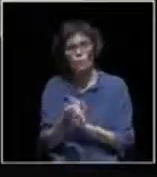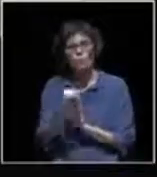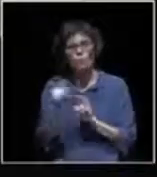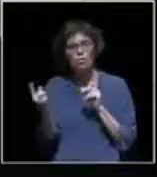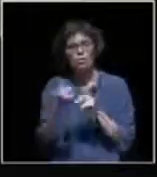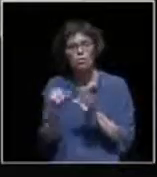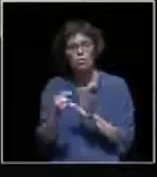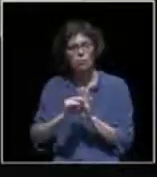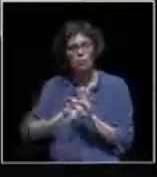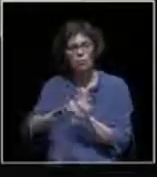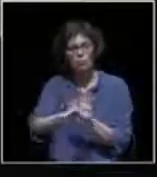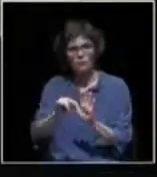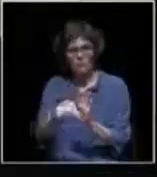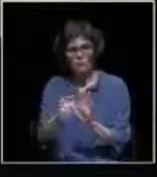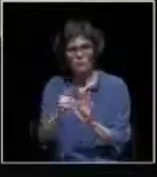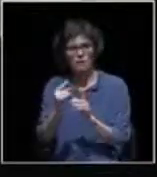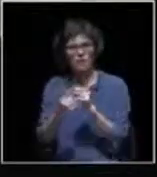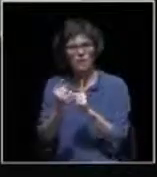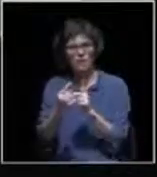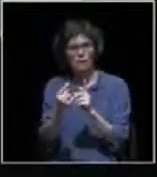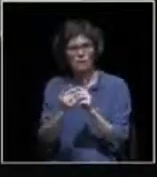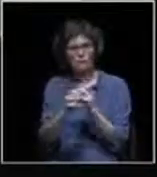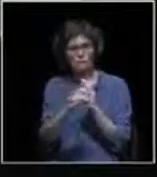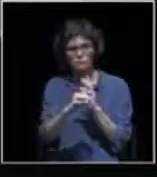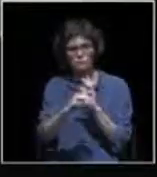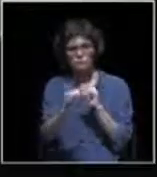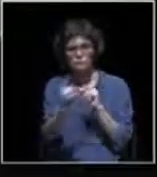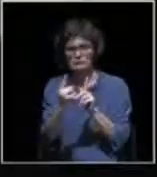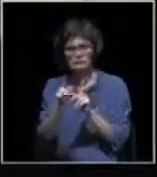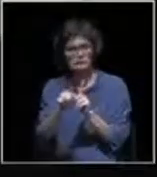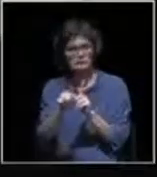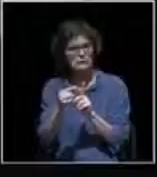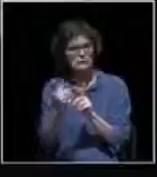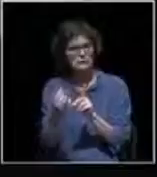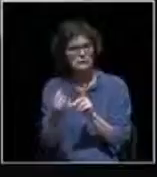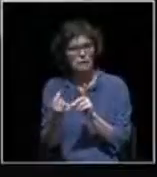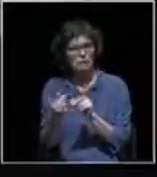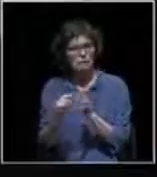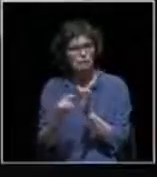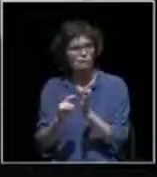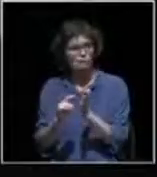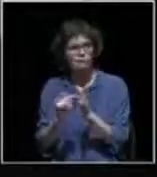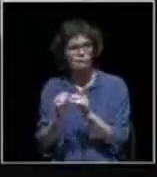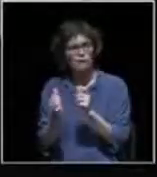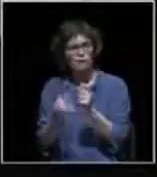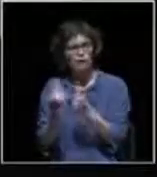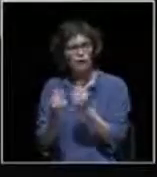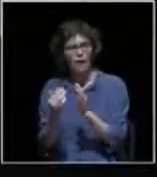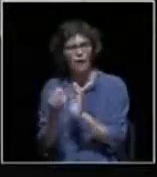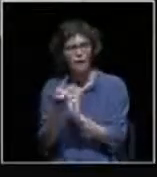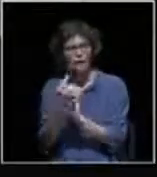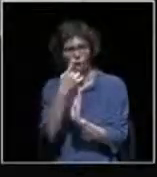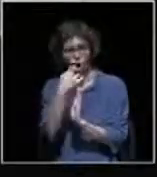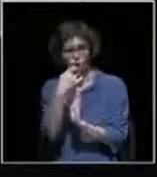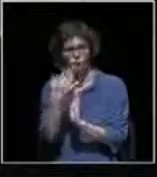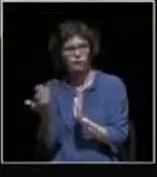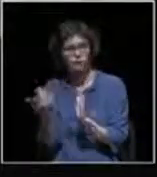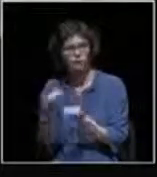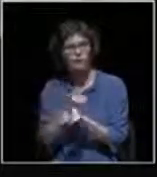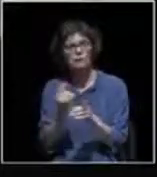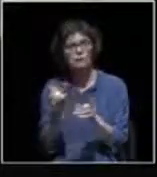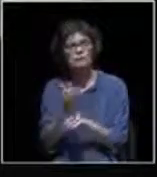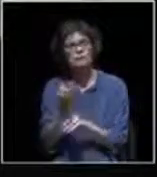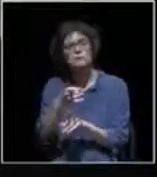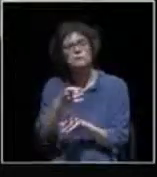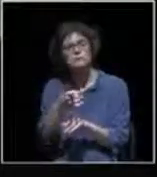carreiras de bairro. Consta que, em algumas delas, algo não estará a decorrer pelo melhor, não se obtendo a eficácia da utilização